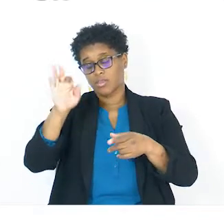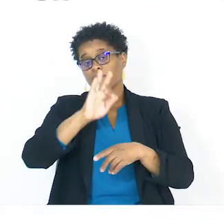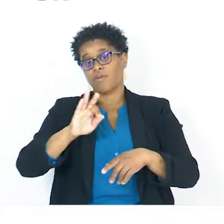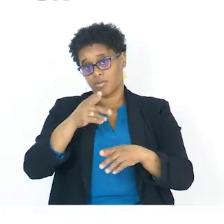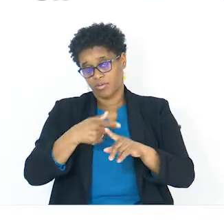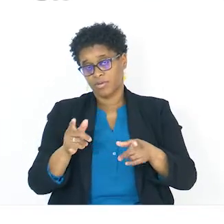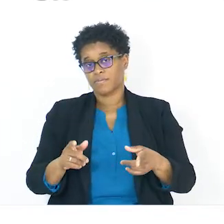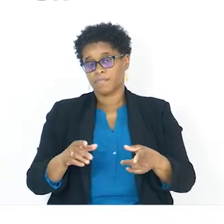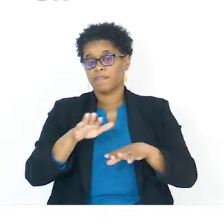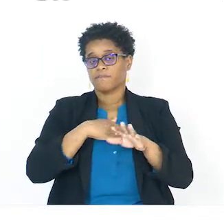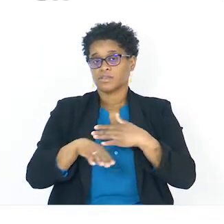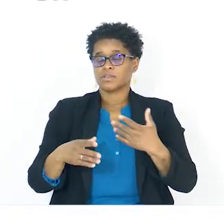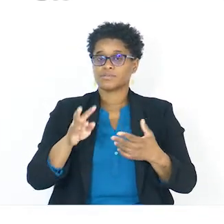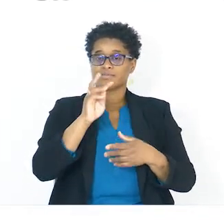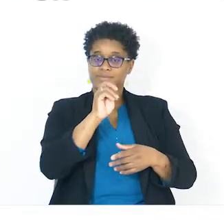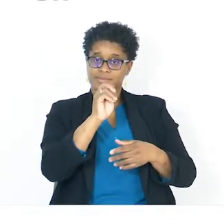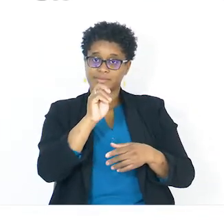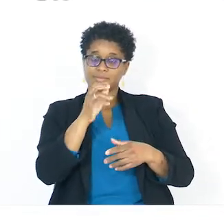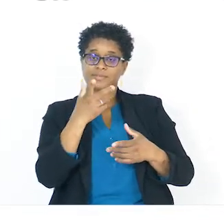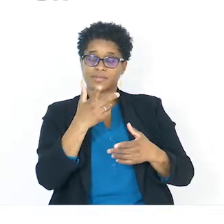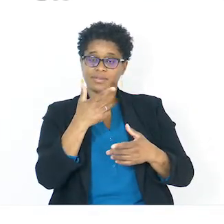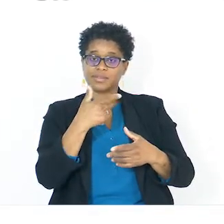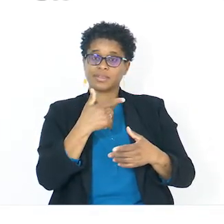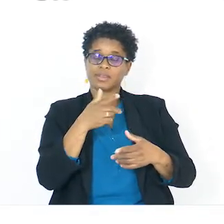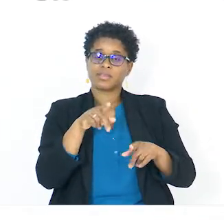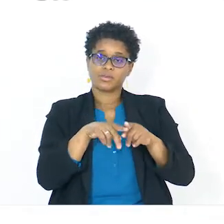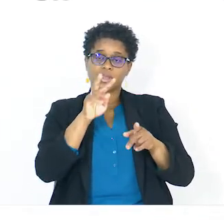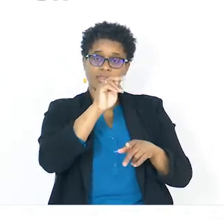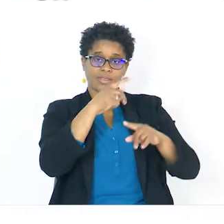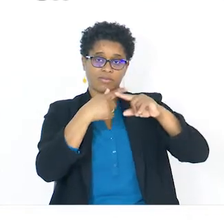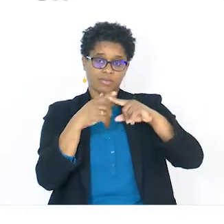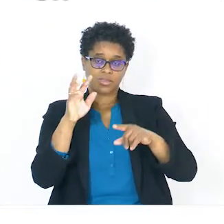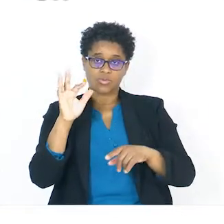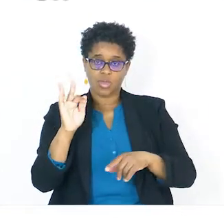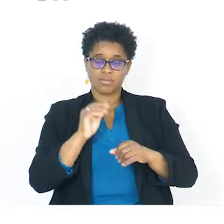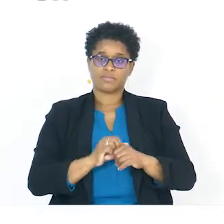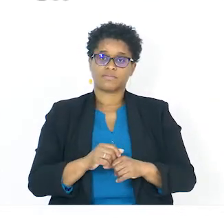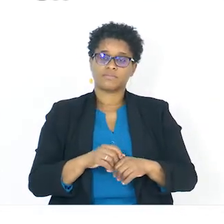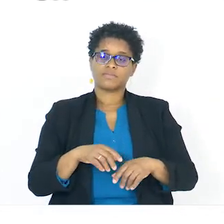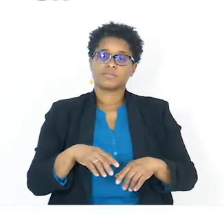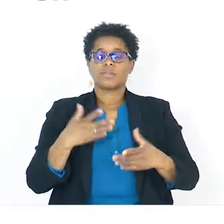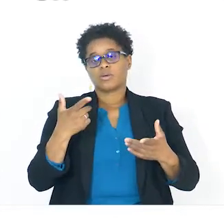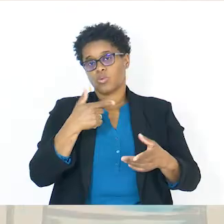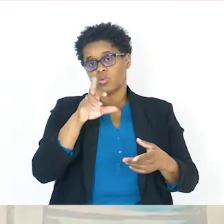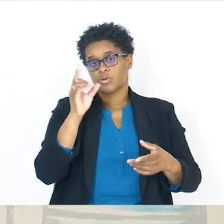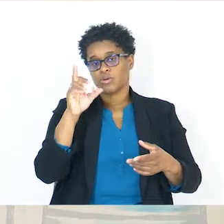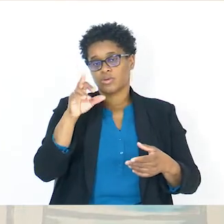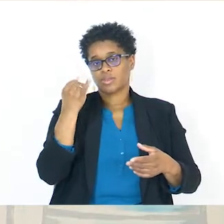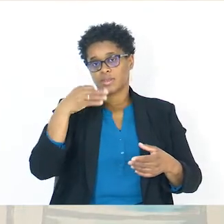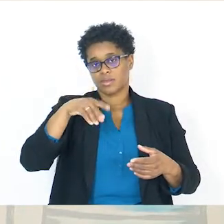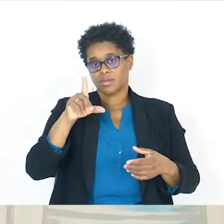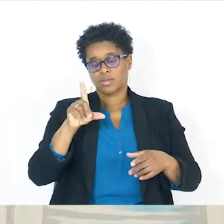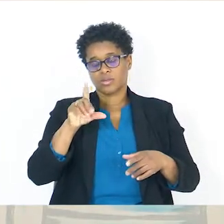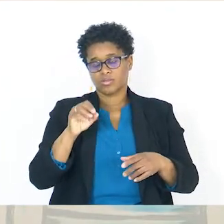forma, fazendo o triplo, que significa 3 vezes 4. O triplo,